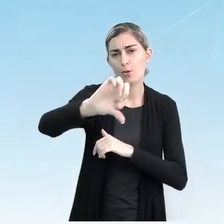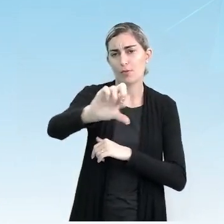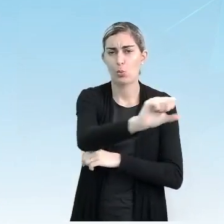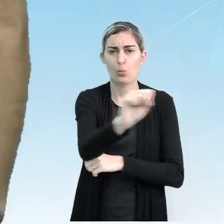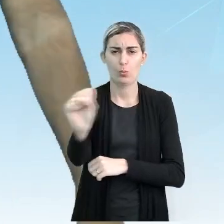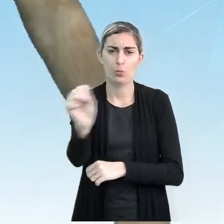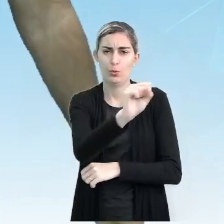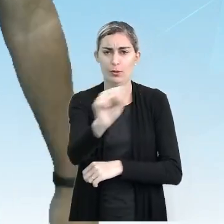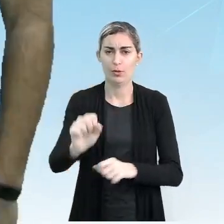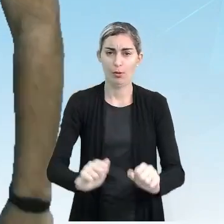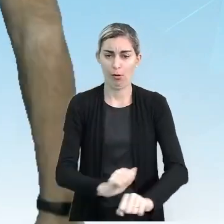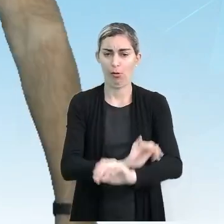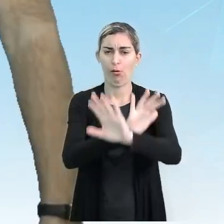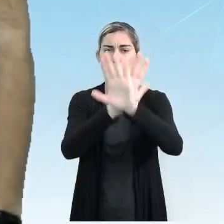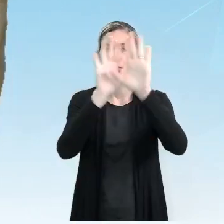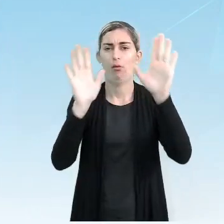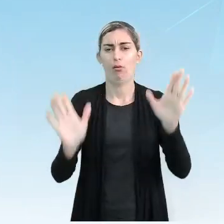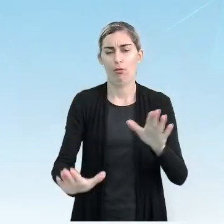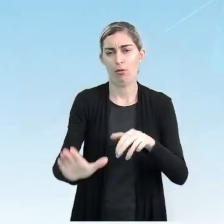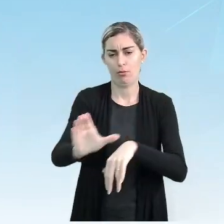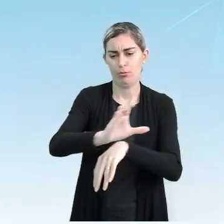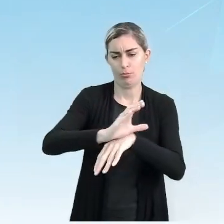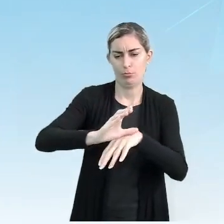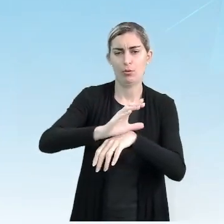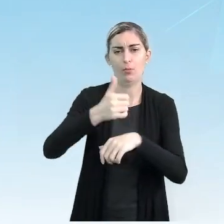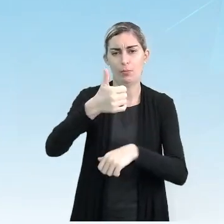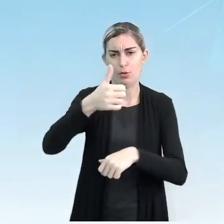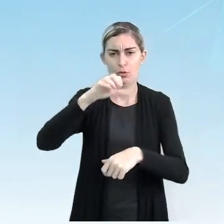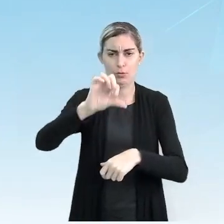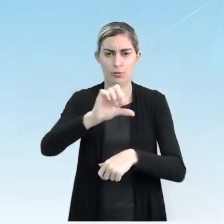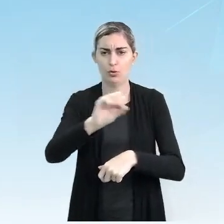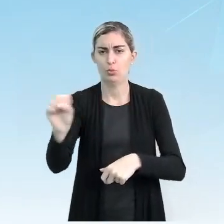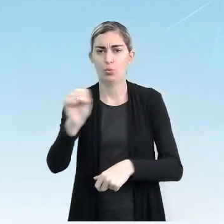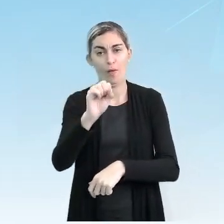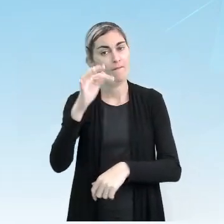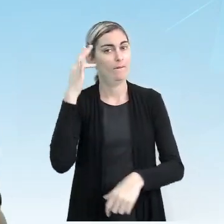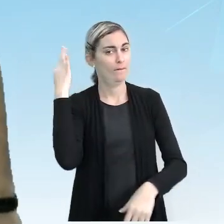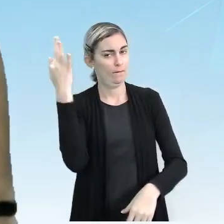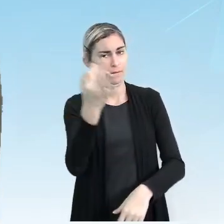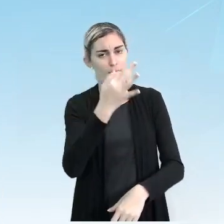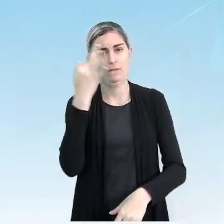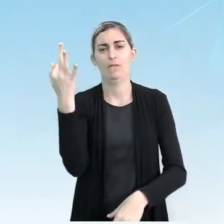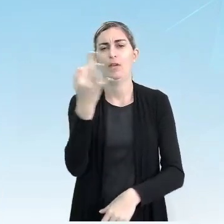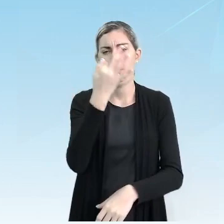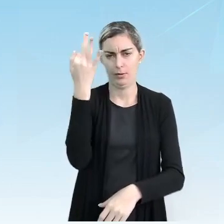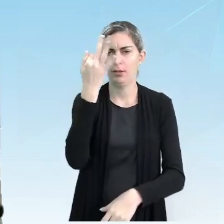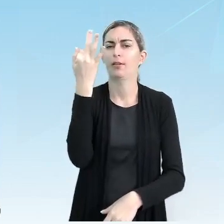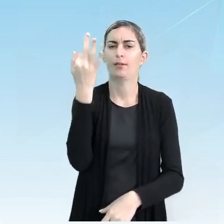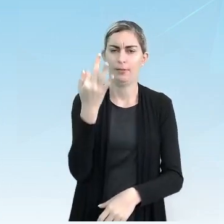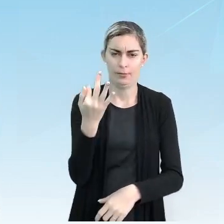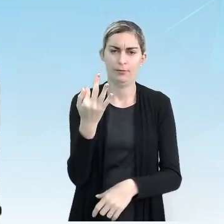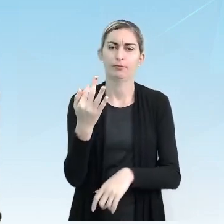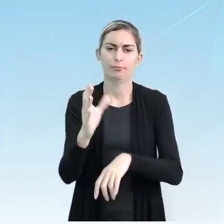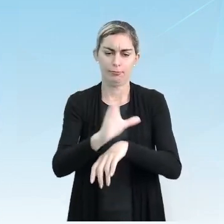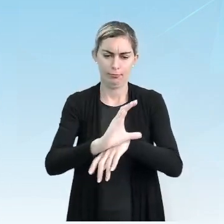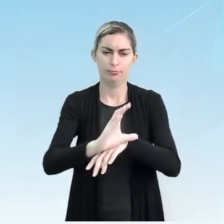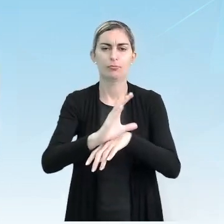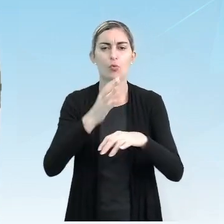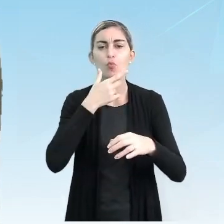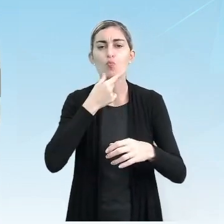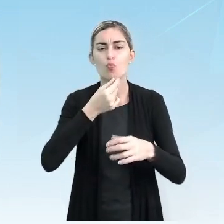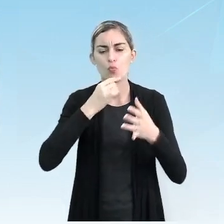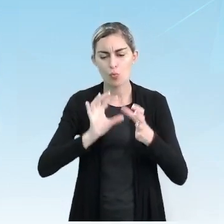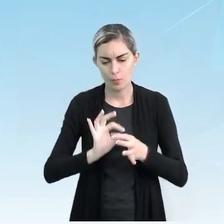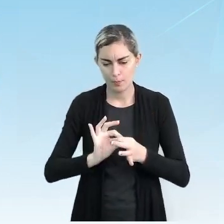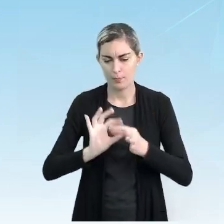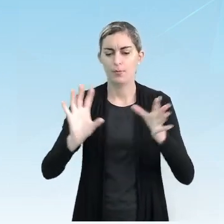deixar claro. Que é a Constituição o quê? 1988, Constituição Federal. Federal e cidadã, não é isso? Exatamente. Todo homem é livre. Também